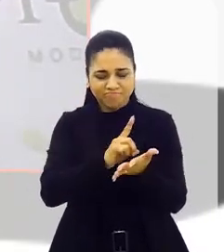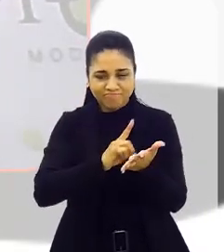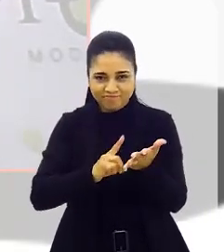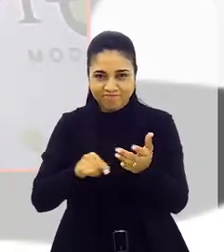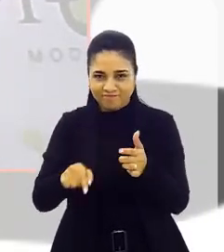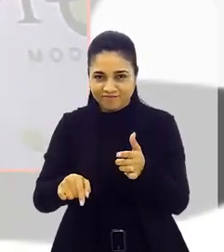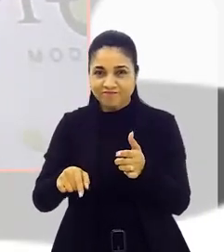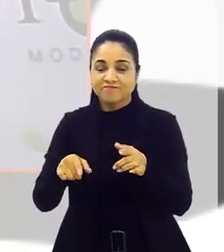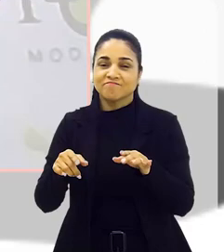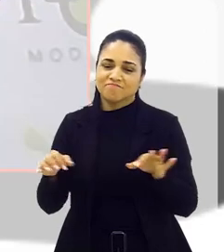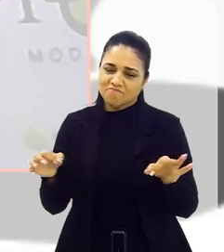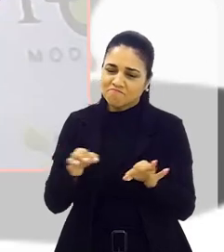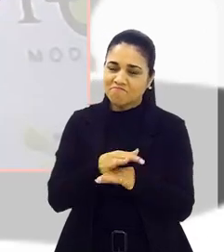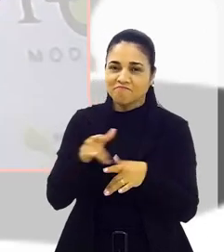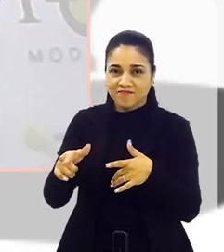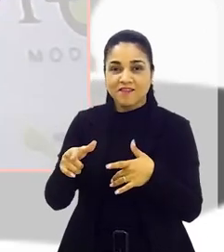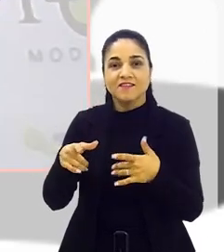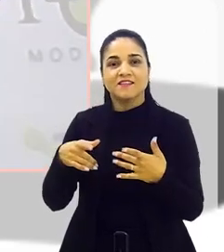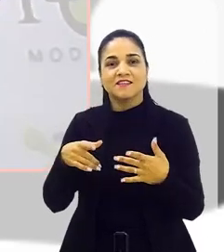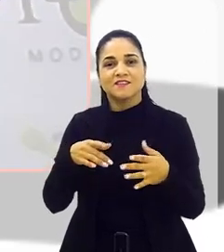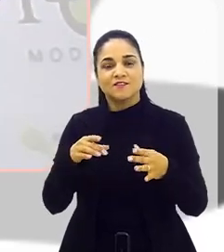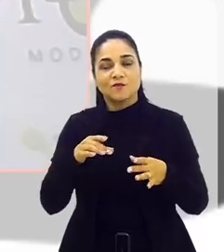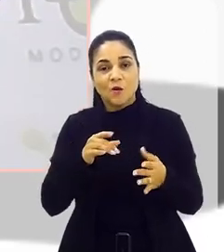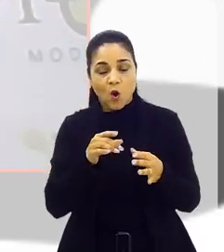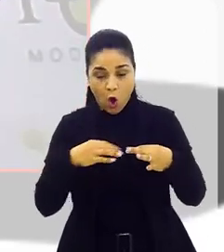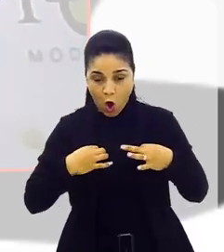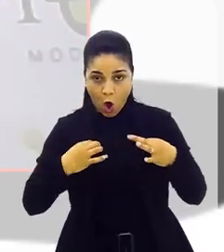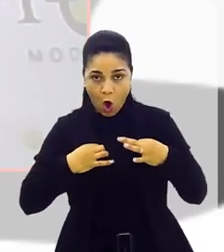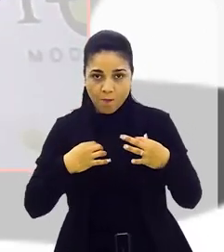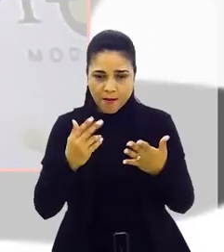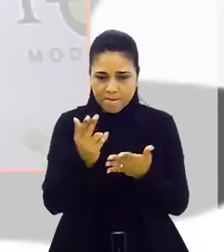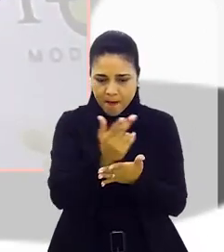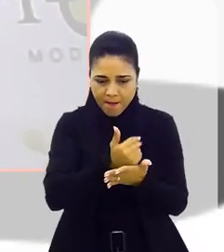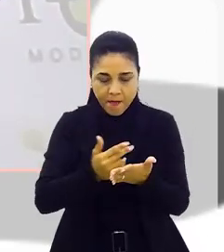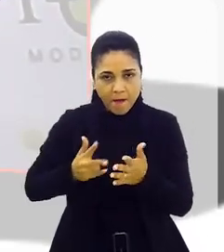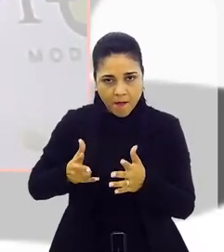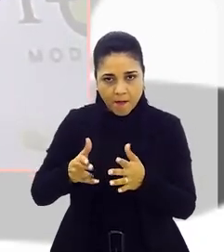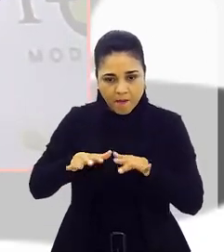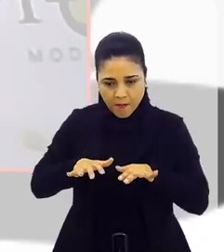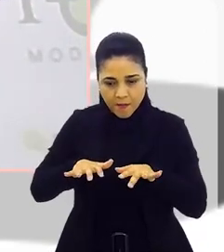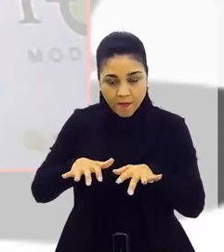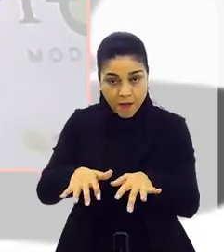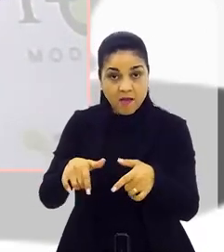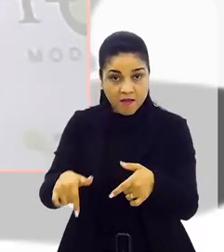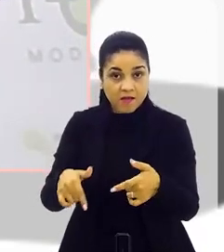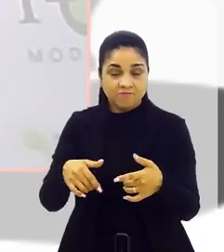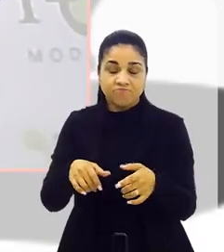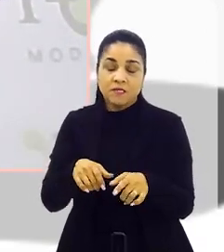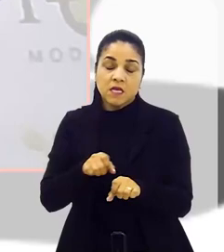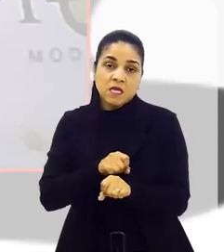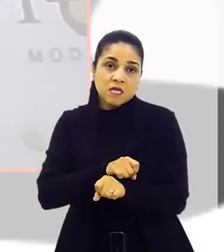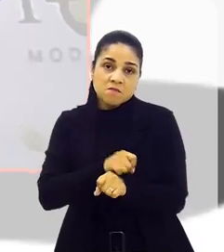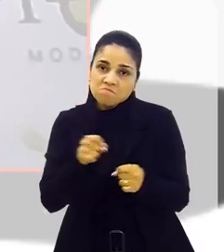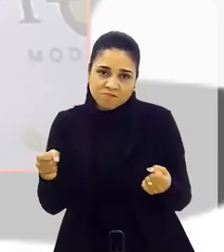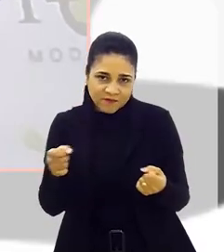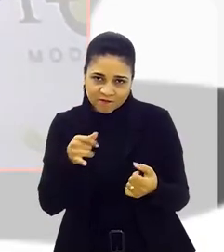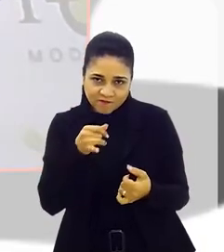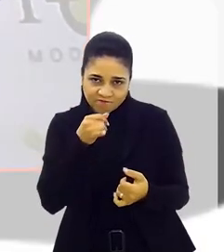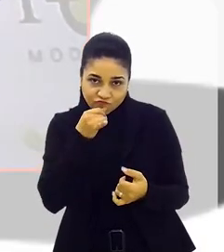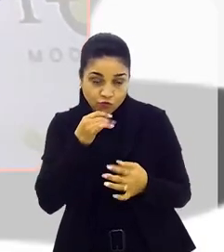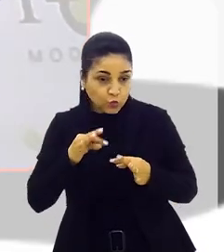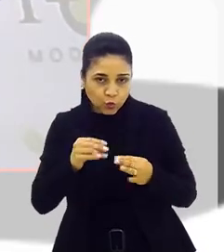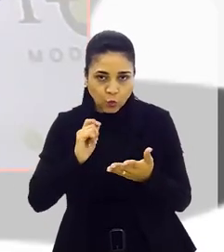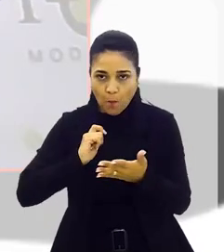amiga stylist Patrícia Matos vai fazer todo o figurino para mim. E assim. Não tem como,